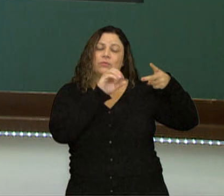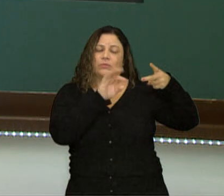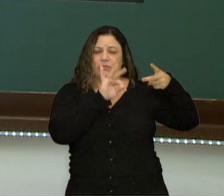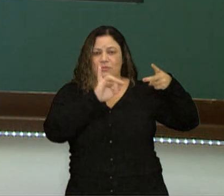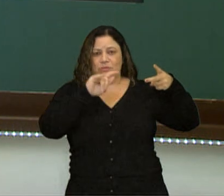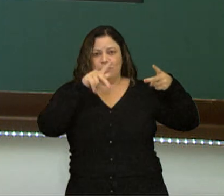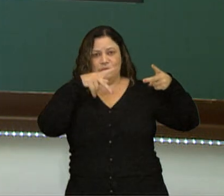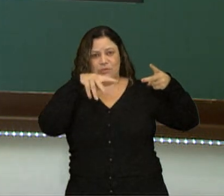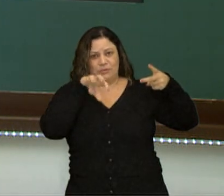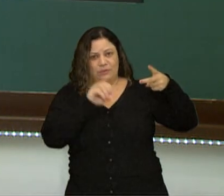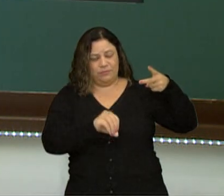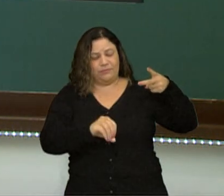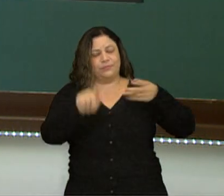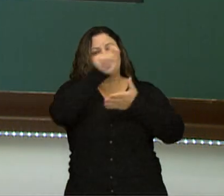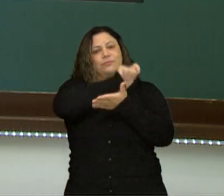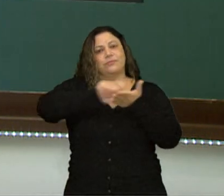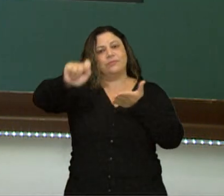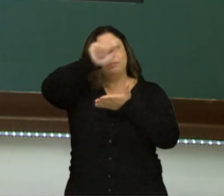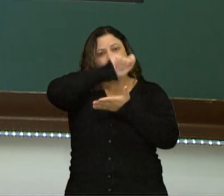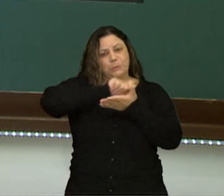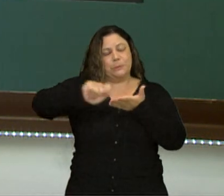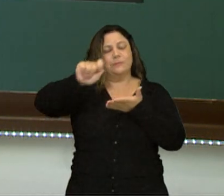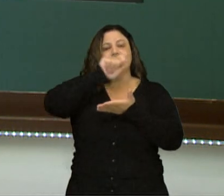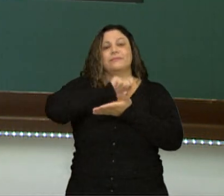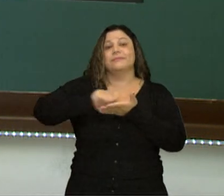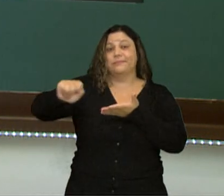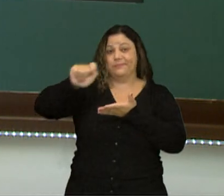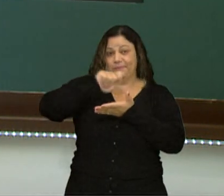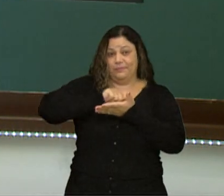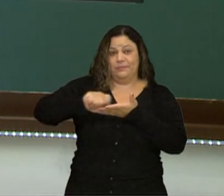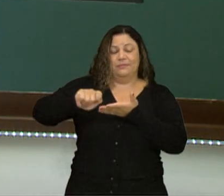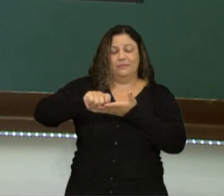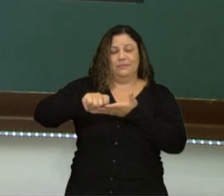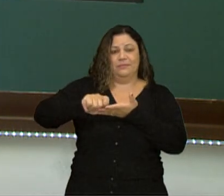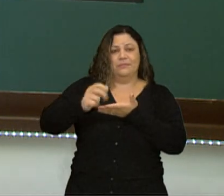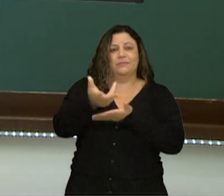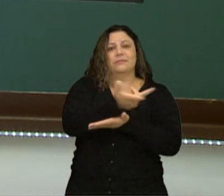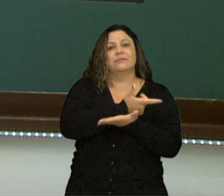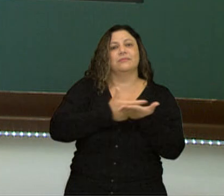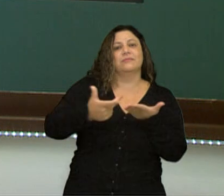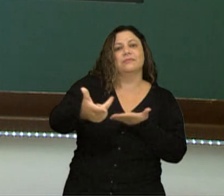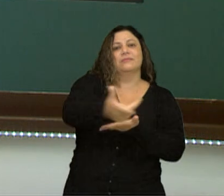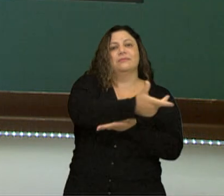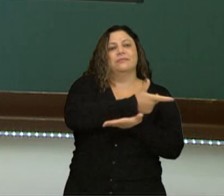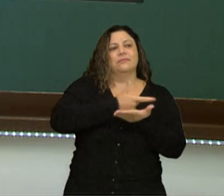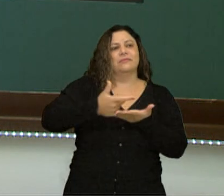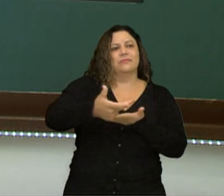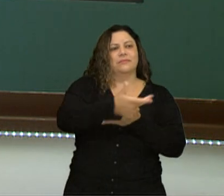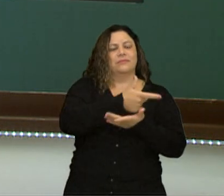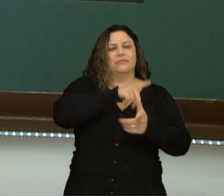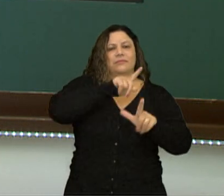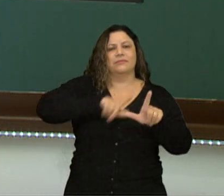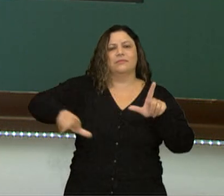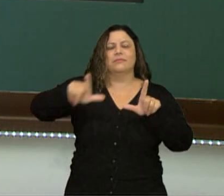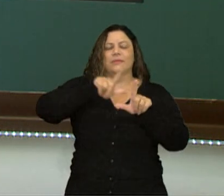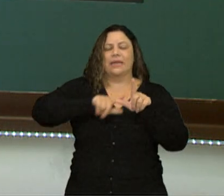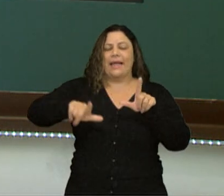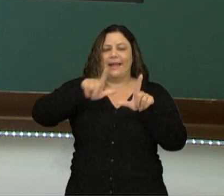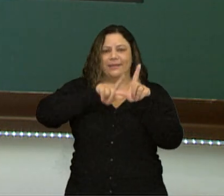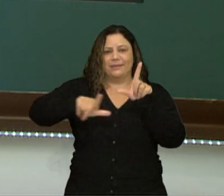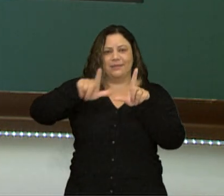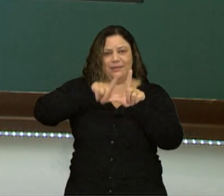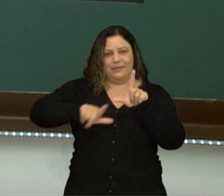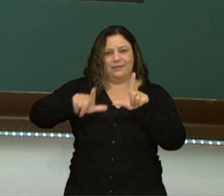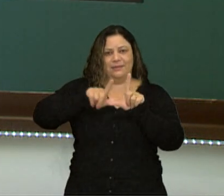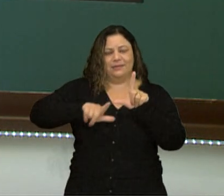da parte escrita, é a parte escrita estilizada. Então vai aparecer aqui embaixo, por exemplo, olha. Então eu tenho